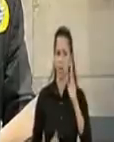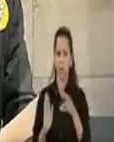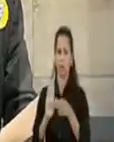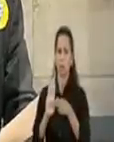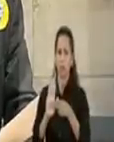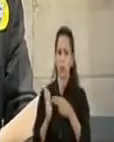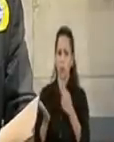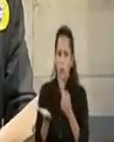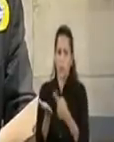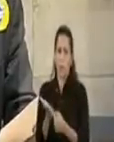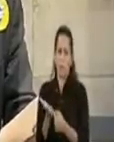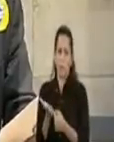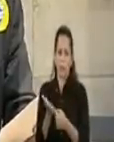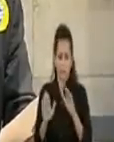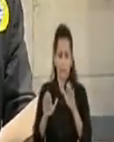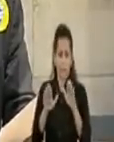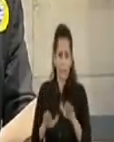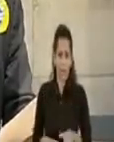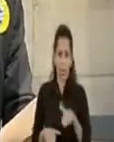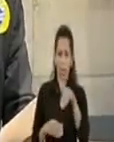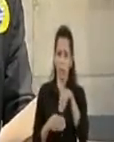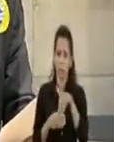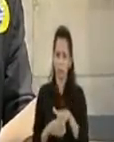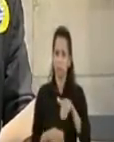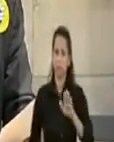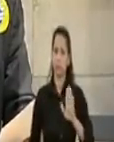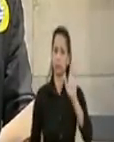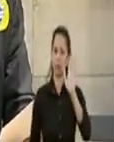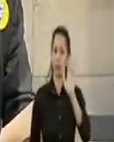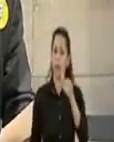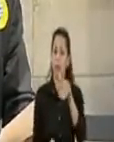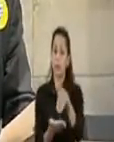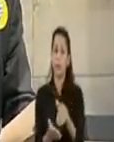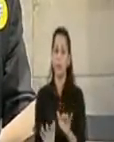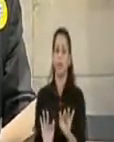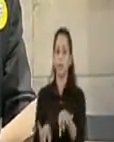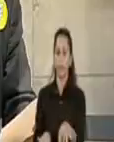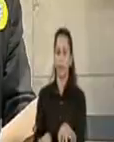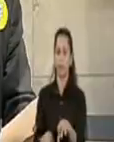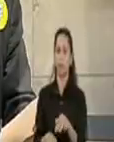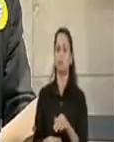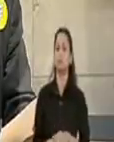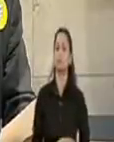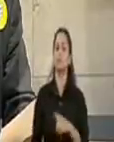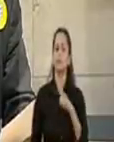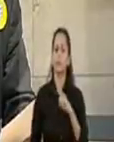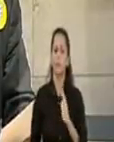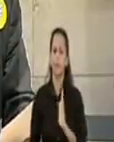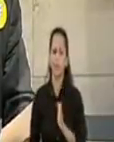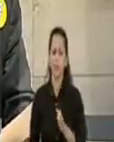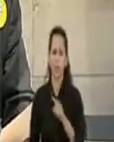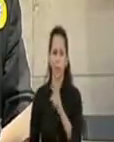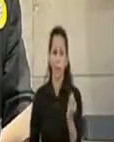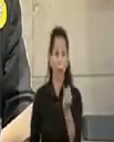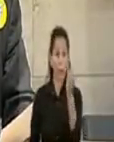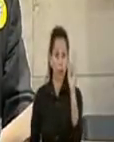É importante saber o seguinte: ele foi eleito no primeiro turno, ele gerou uma expectativa nessa